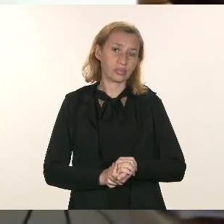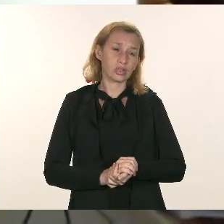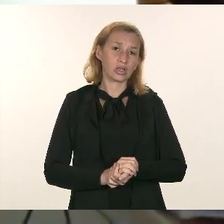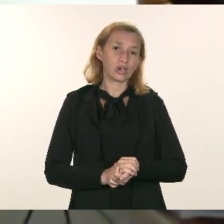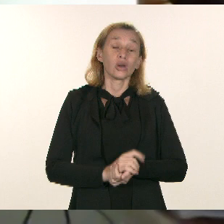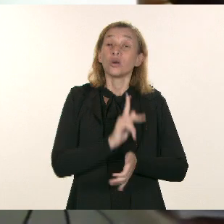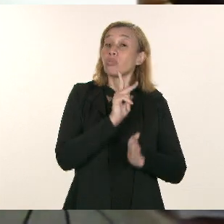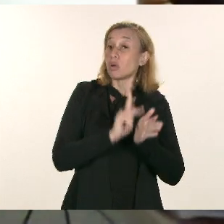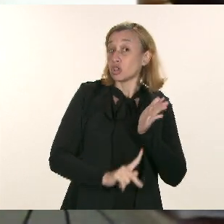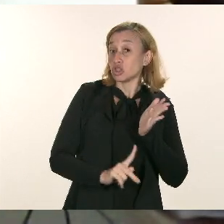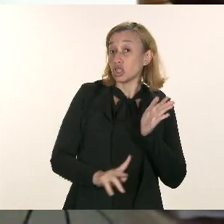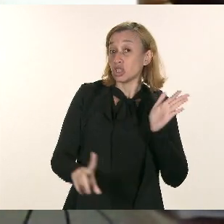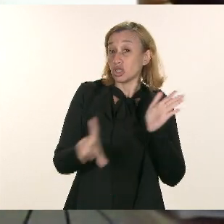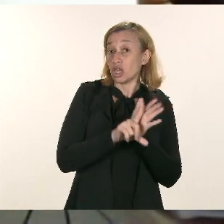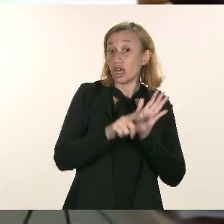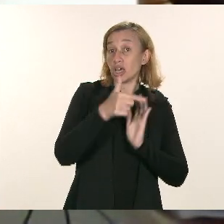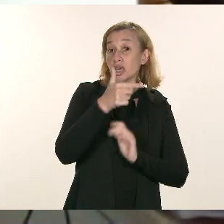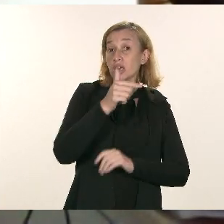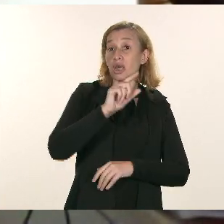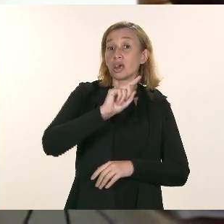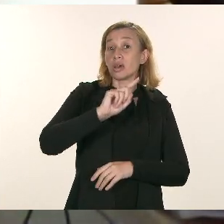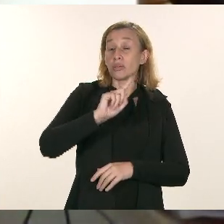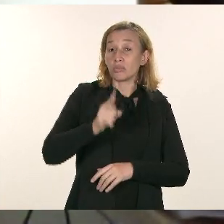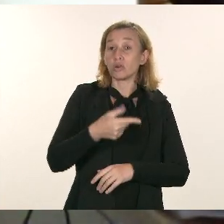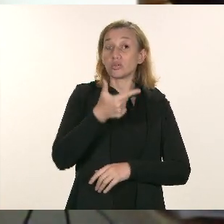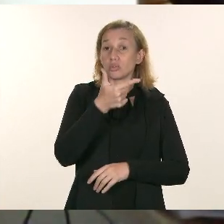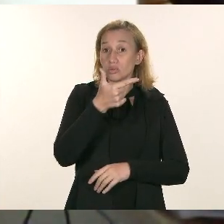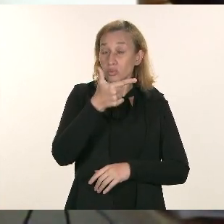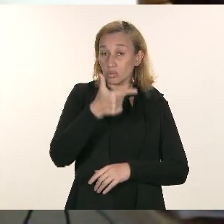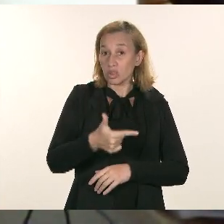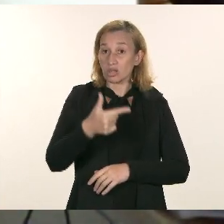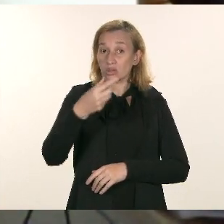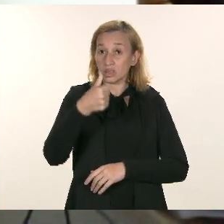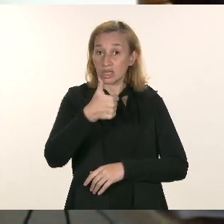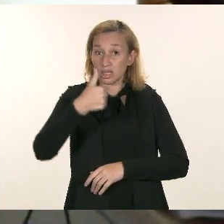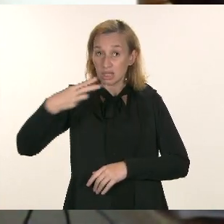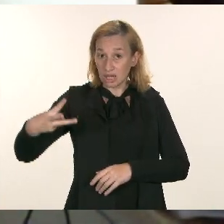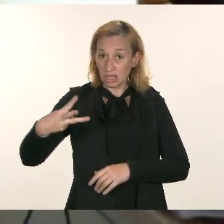O projeto de lei 1213, de 2004,